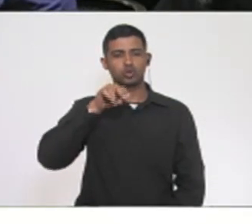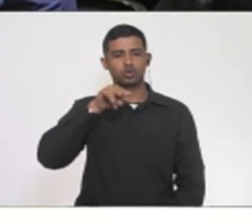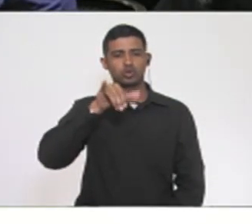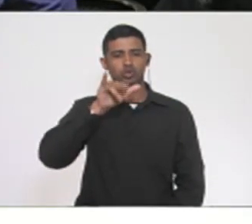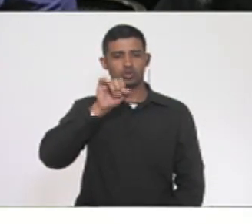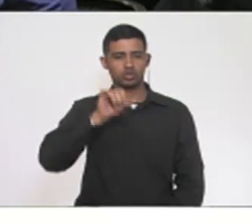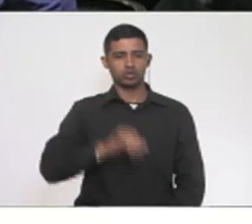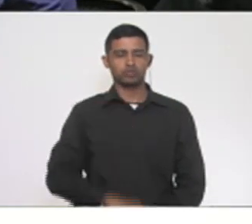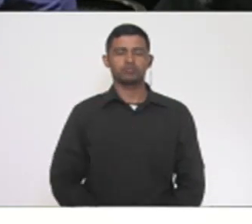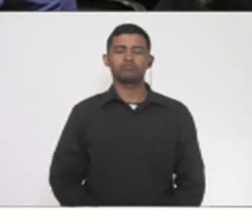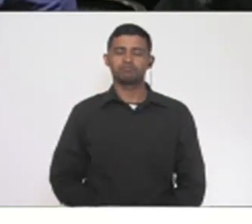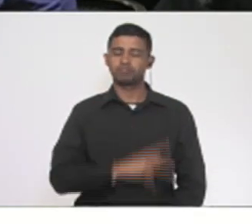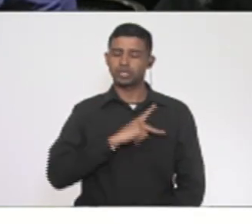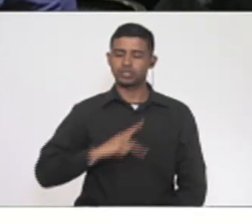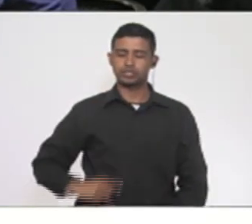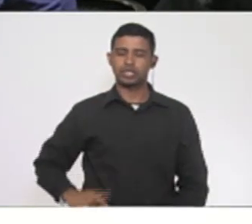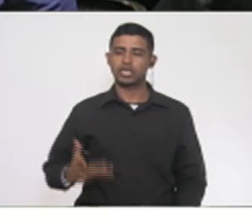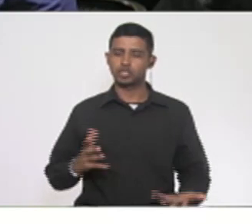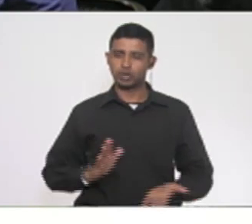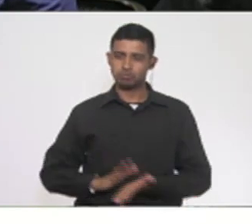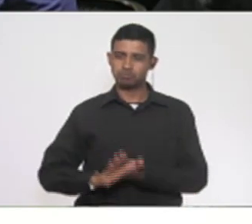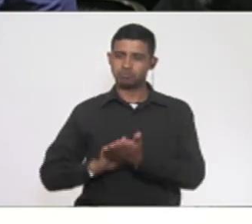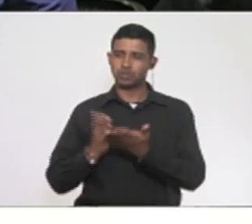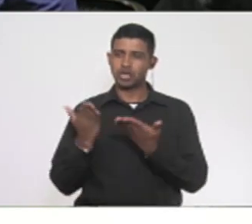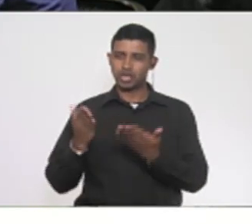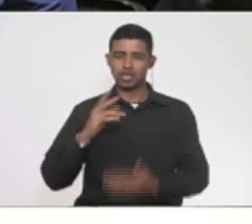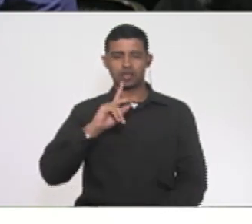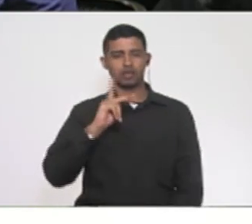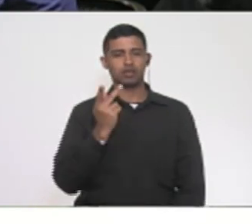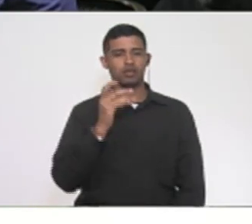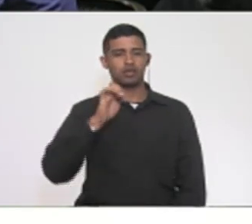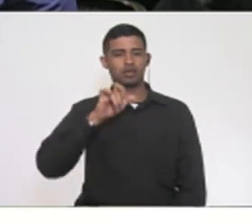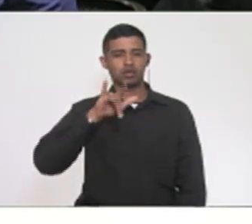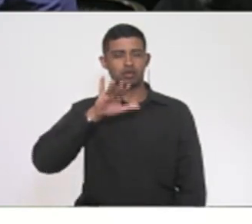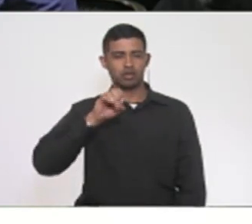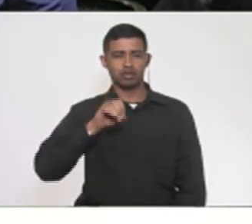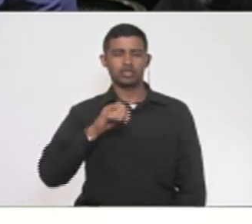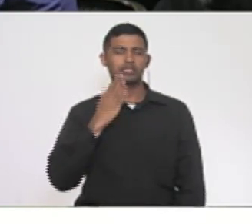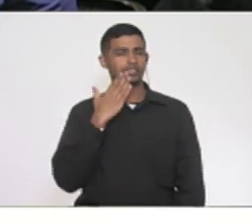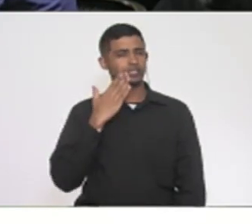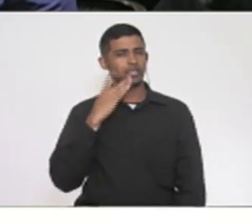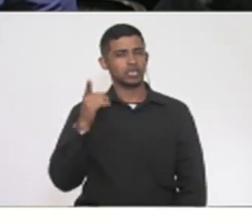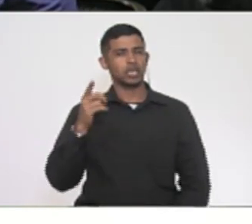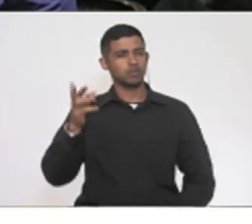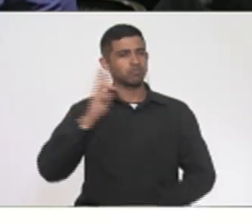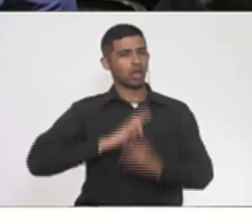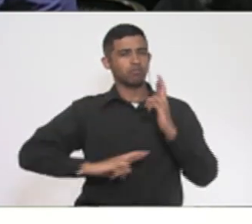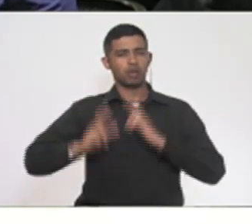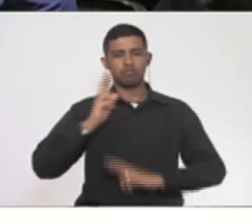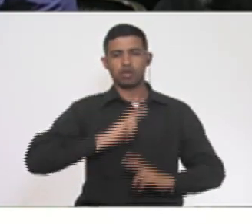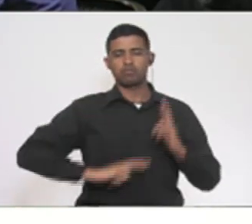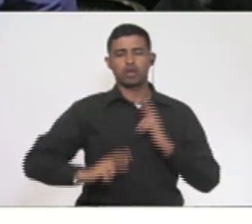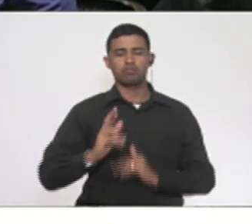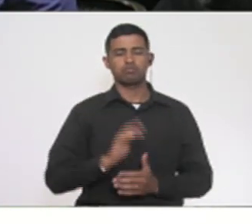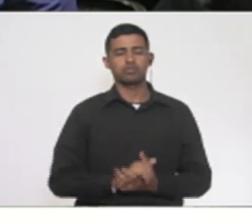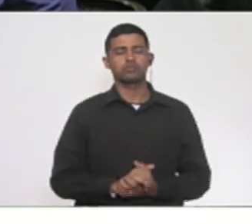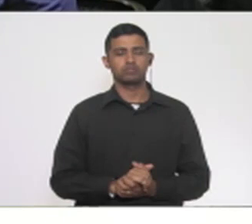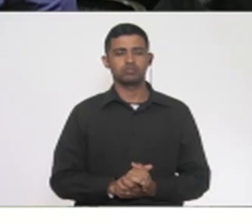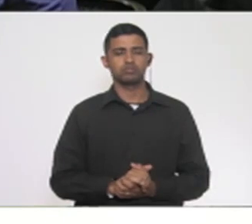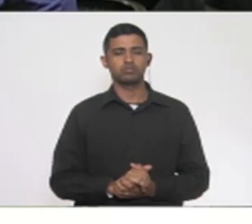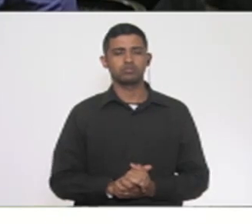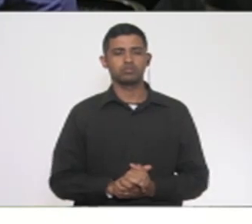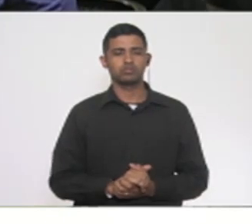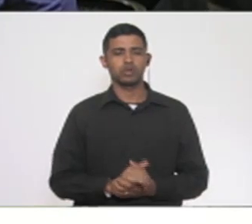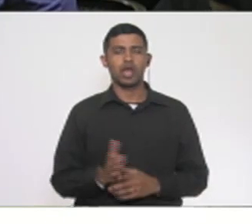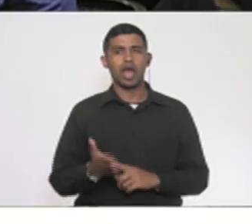Presidente, eu quero parabenizar aqui o nosso superintendente, doutor Hélio, dizer que o relato dele nos dá, assim,